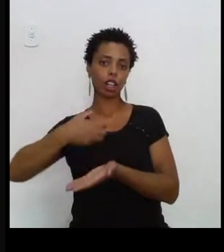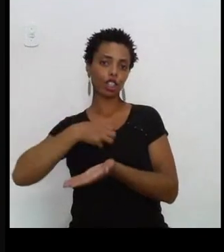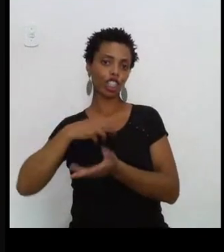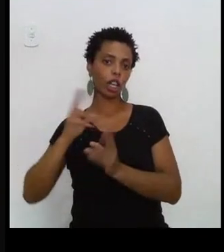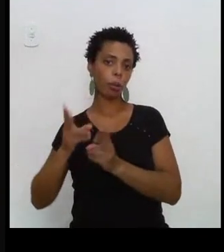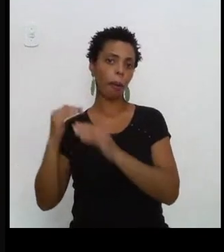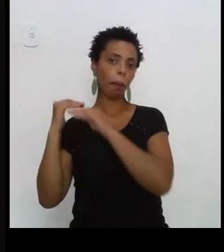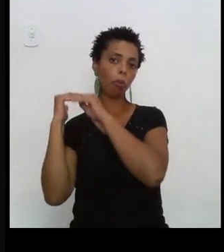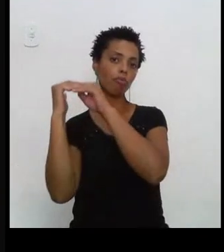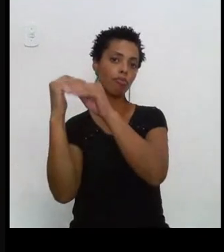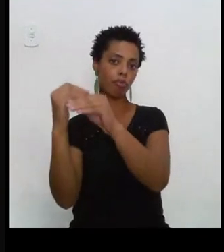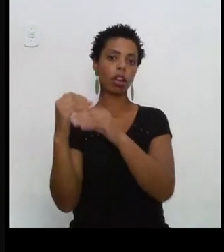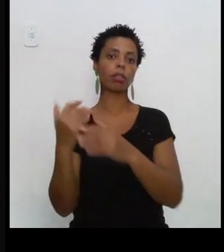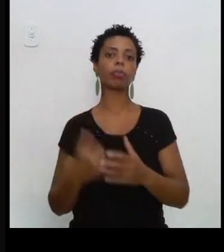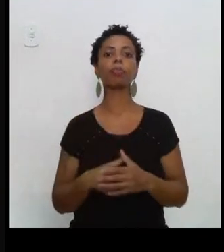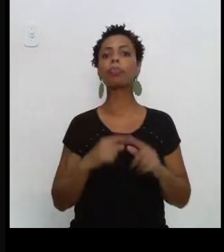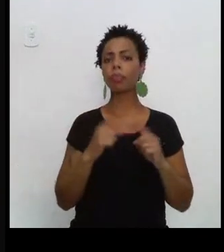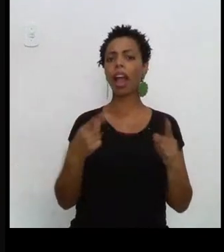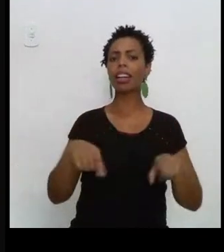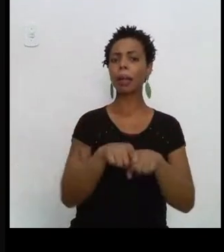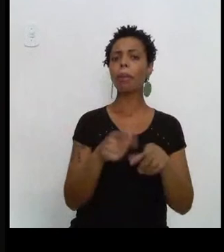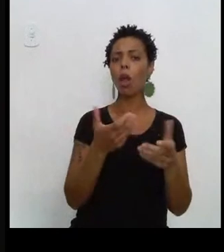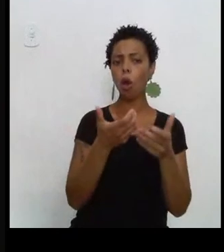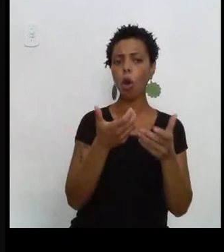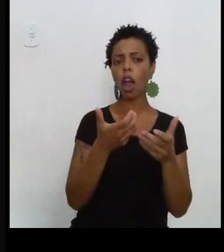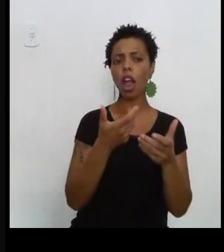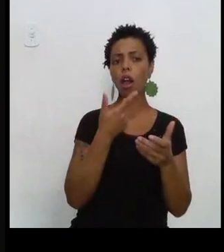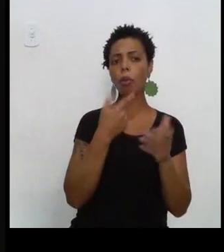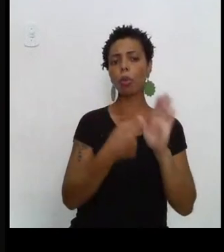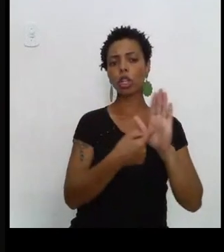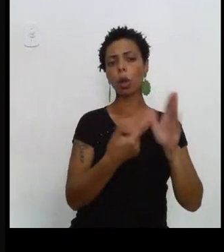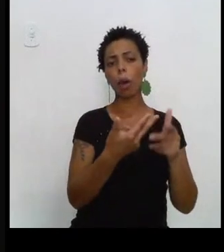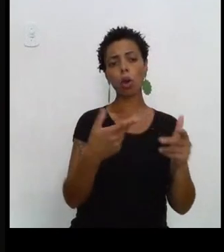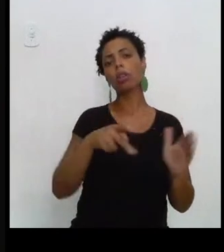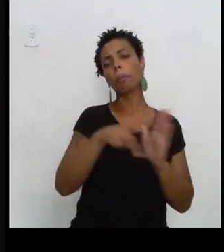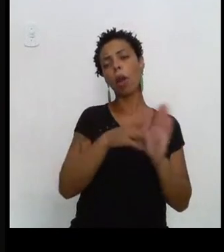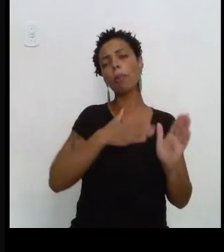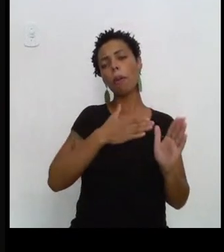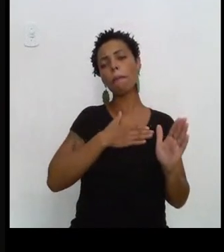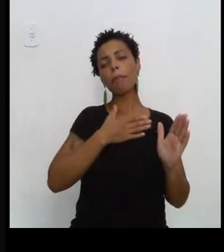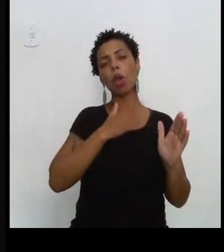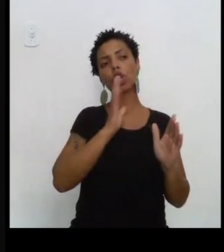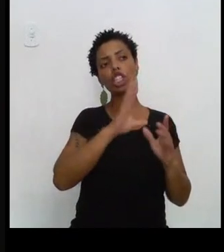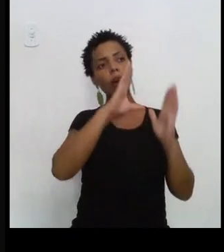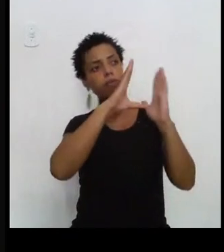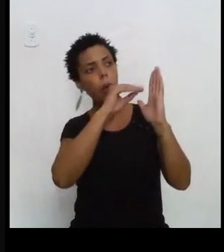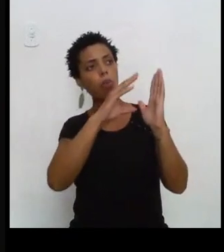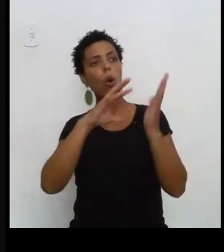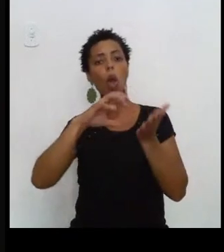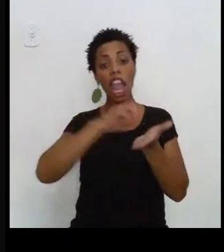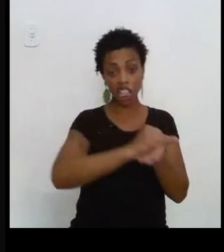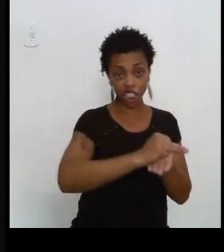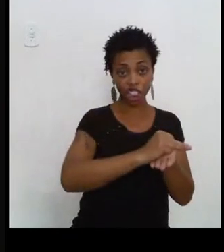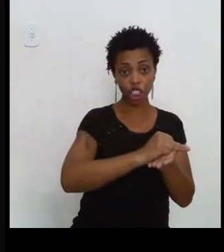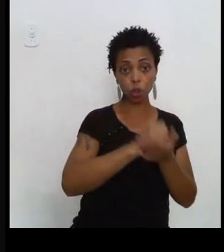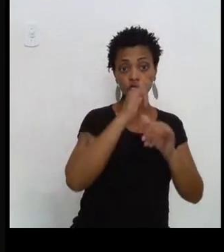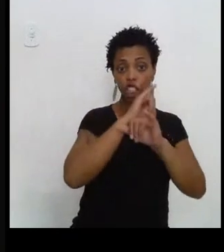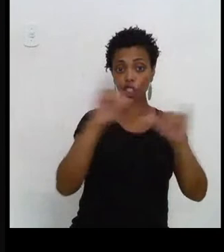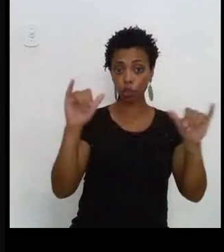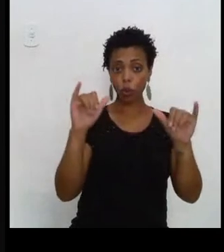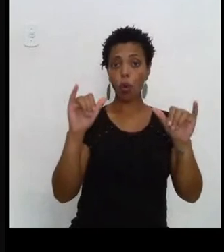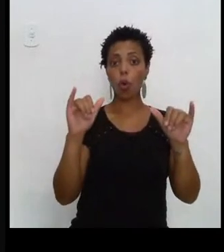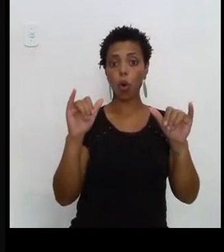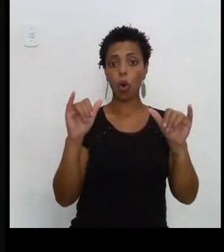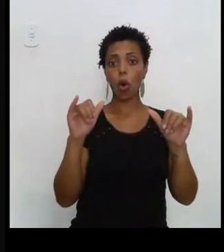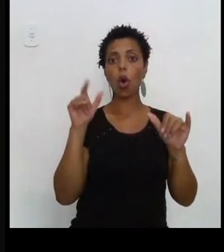passe para o arquivo próprio difundiu através das ocorrências metade da Instagram não é ficar